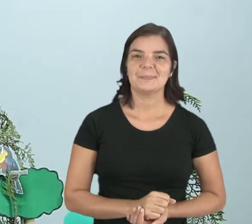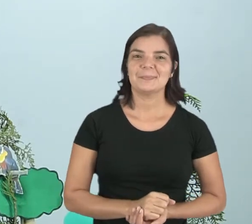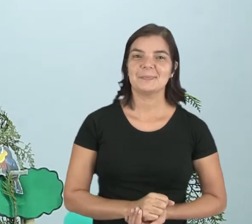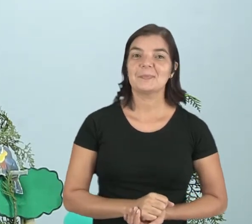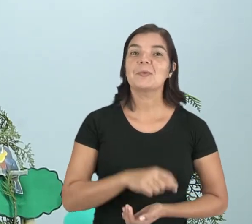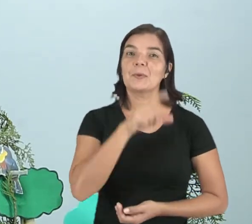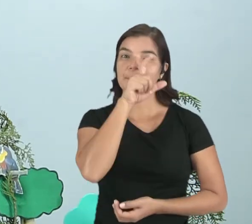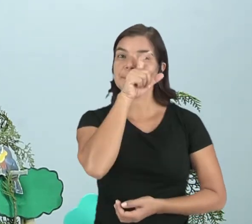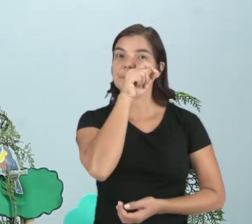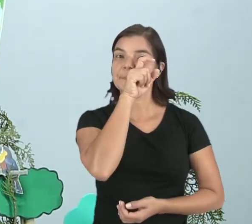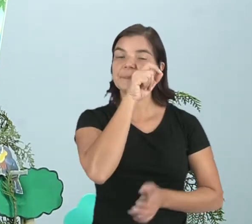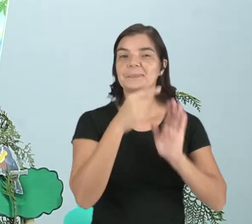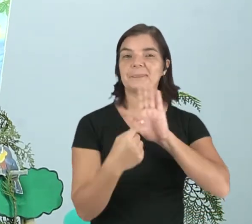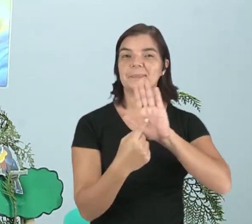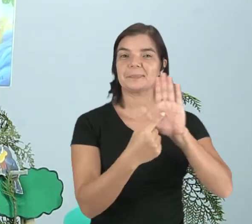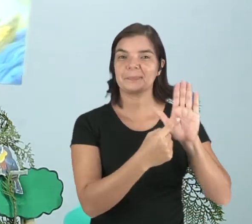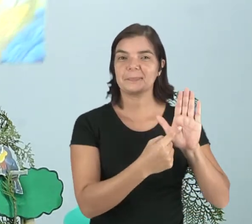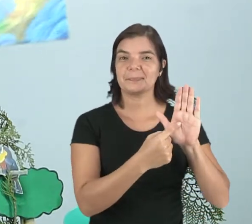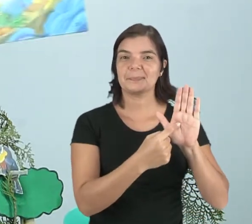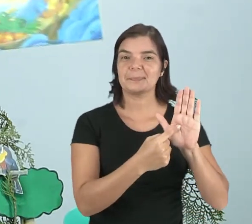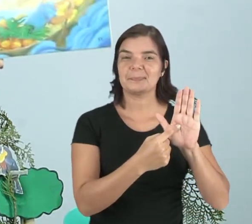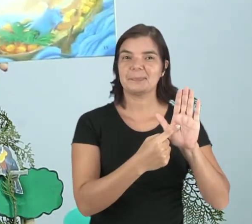o Juvenal.